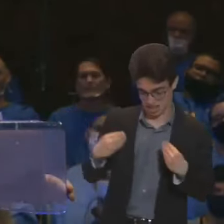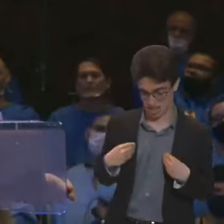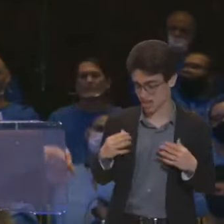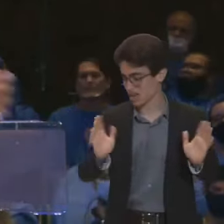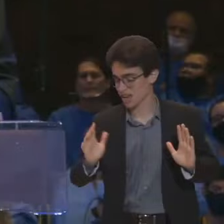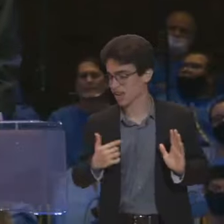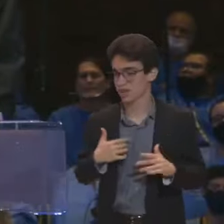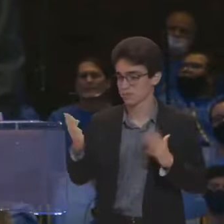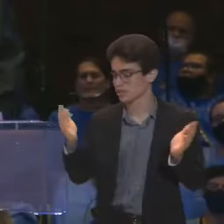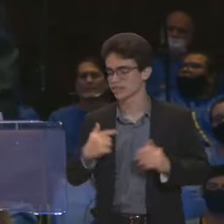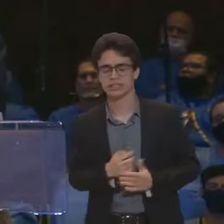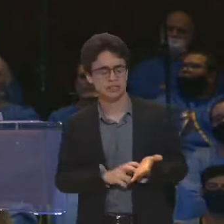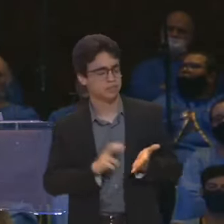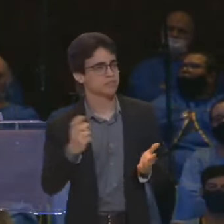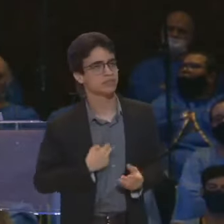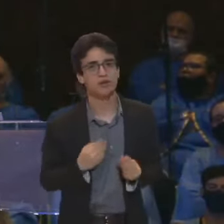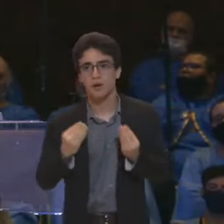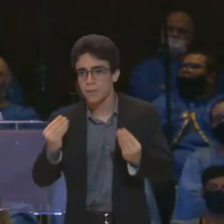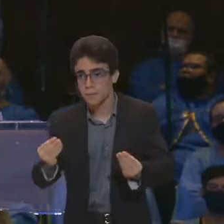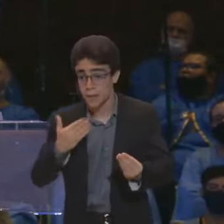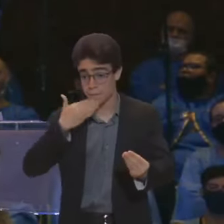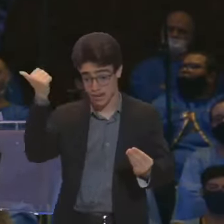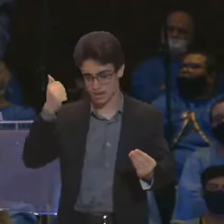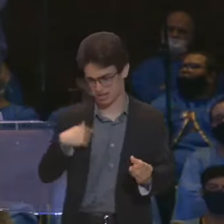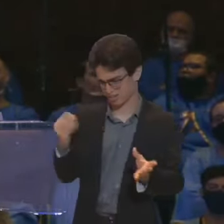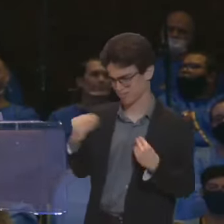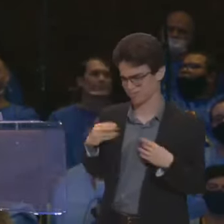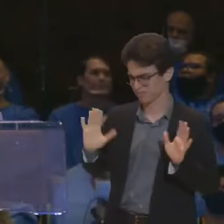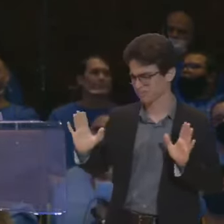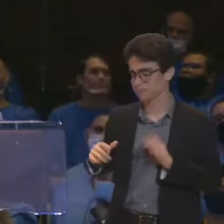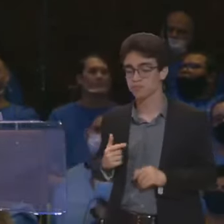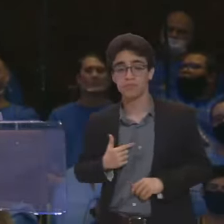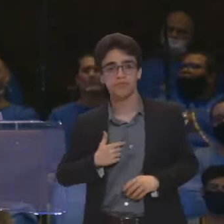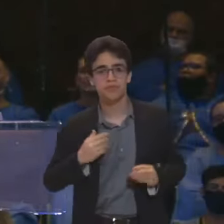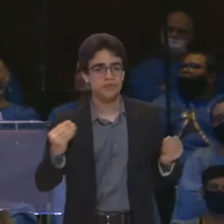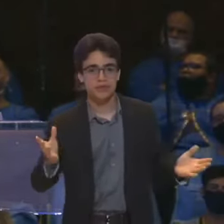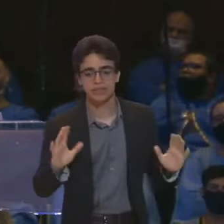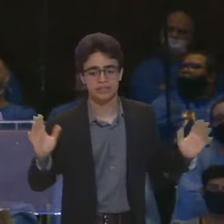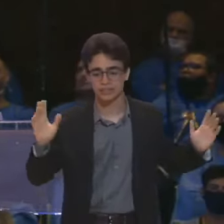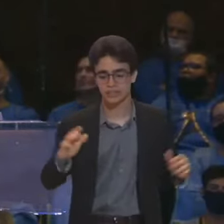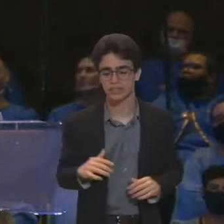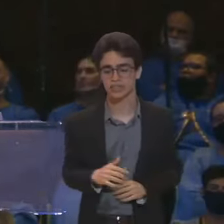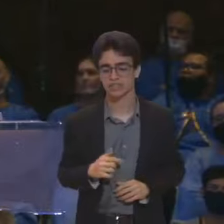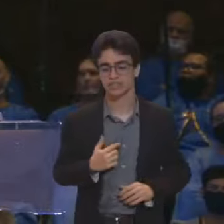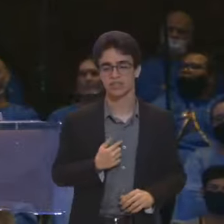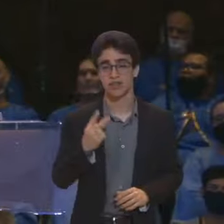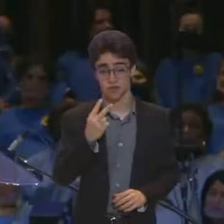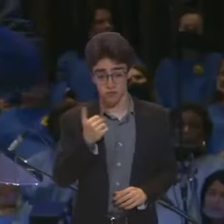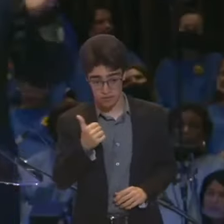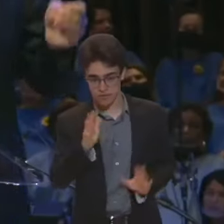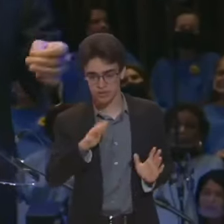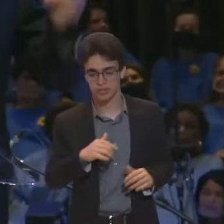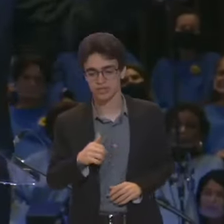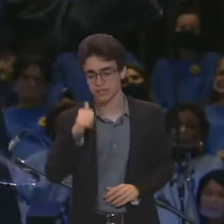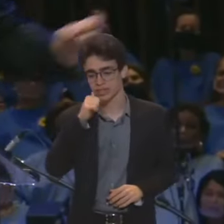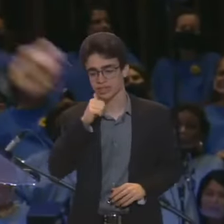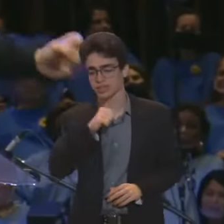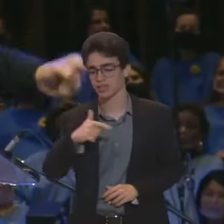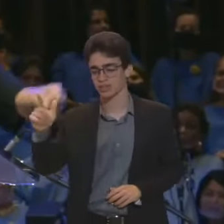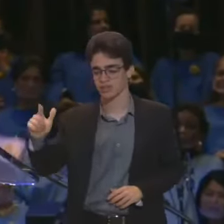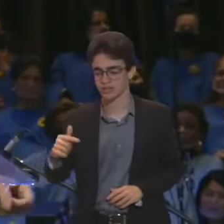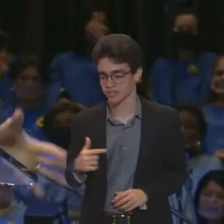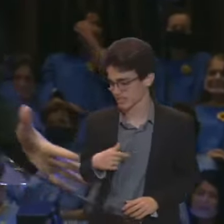é melhor dar do que receber, tomou o café da manhã, é melhor dar do que receber, não via a hora, ele era número 21, e a outra lá falava,